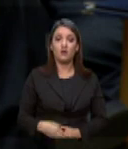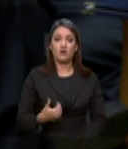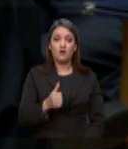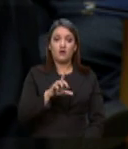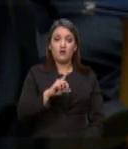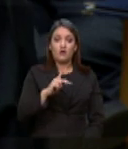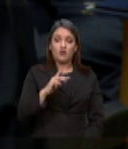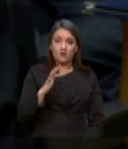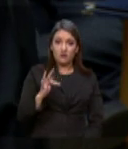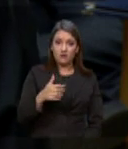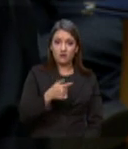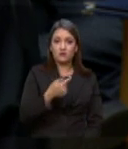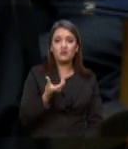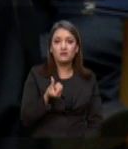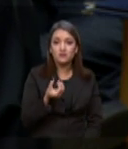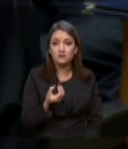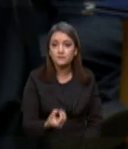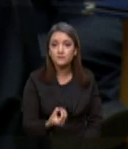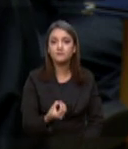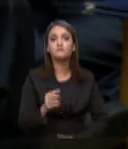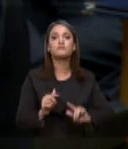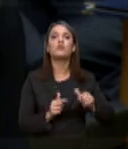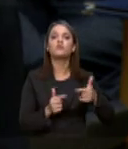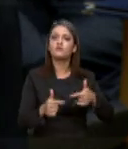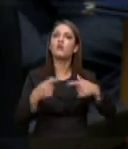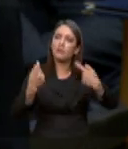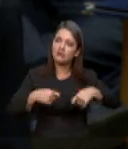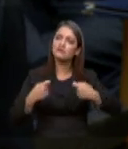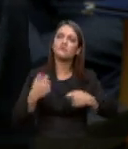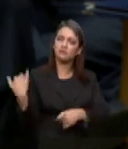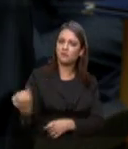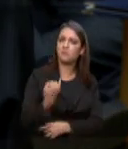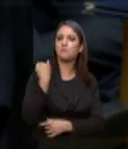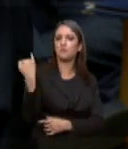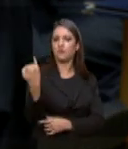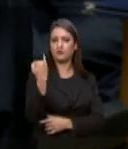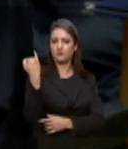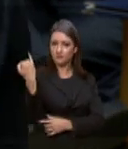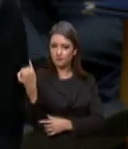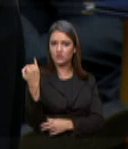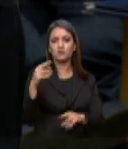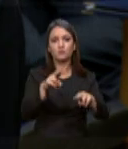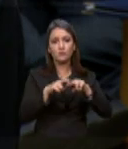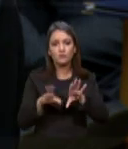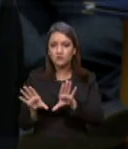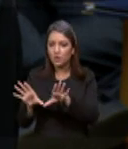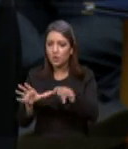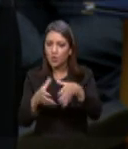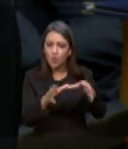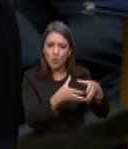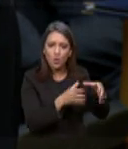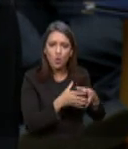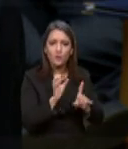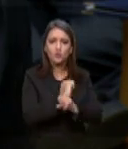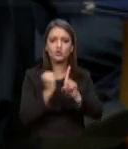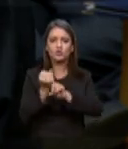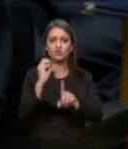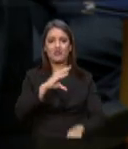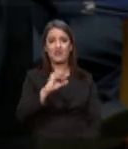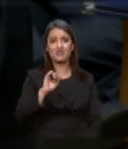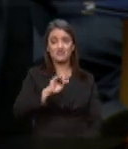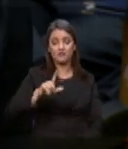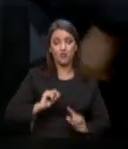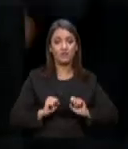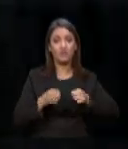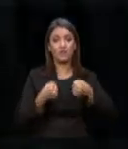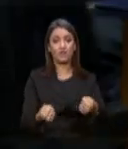ADPF 760 é uma iniciativa necessária por parte de segmentos da sociedade civil em